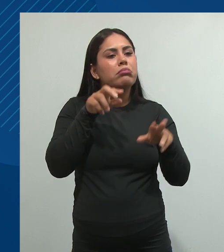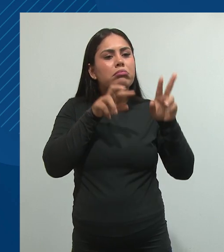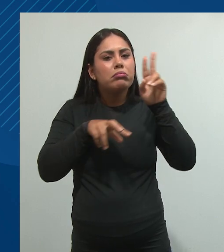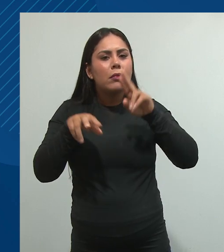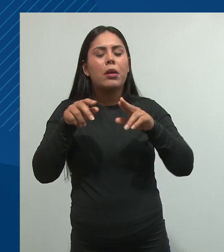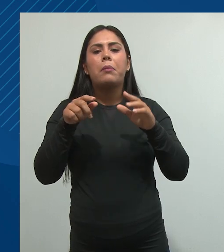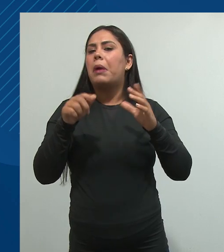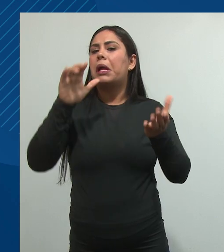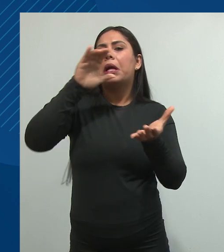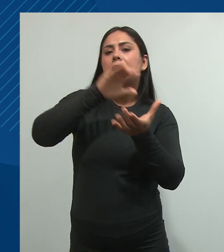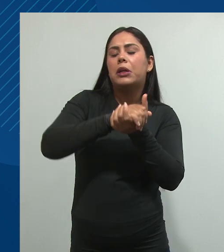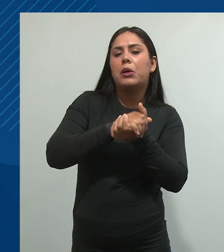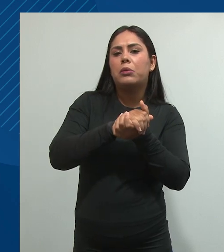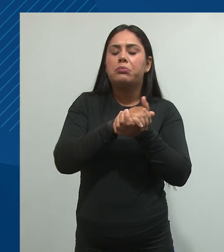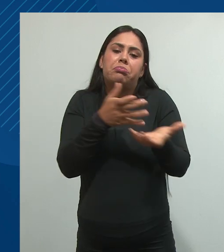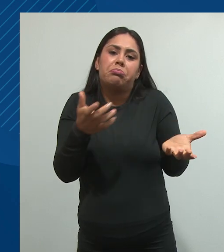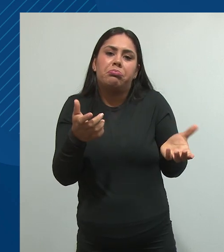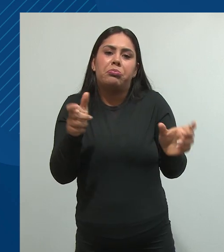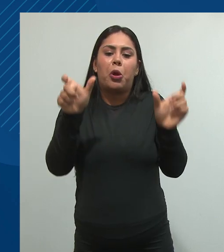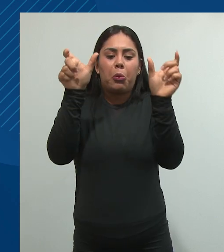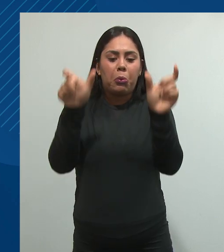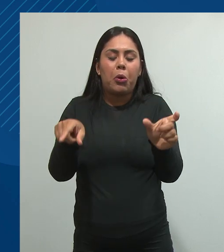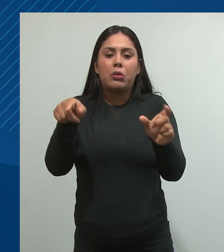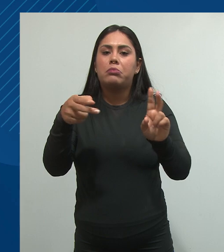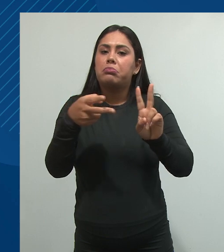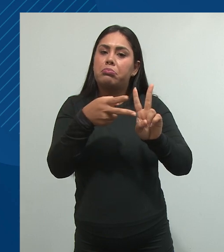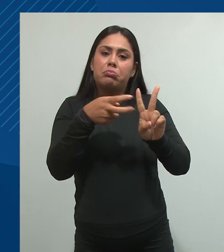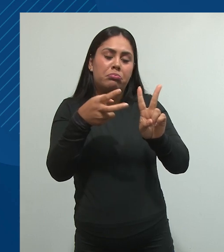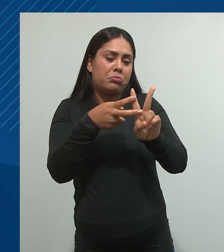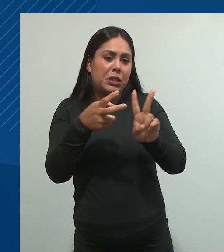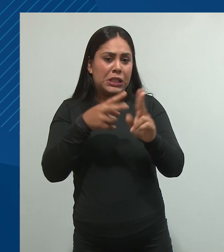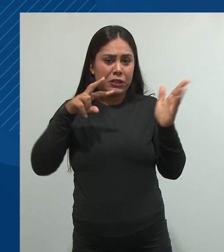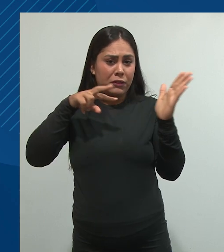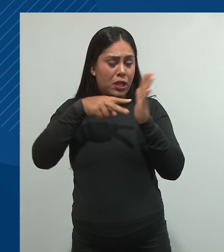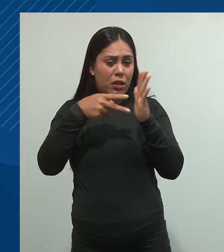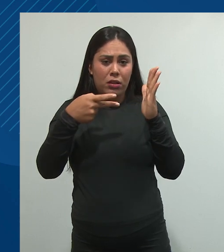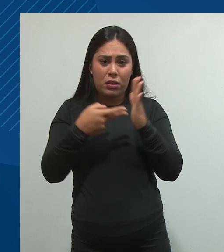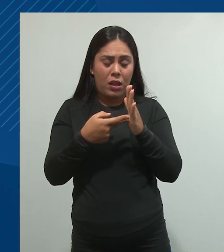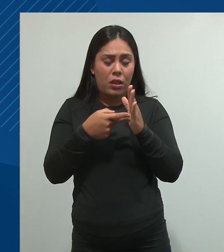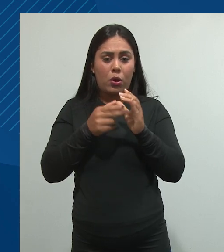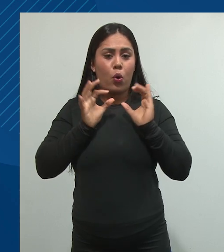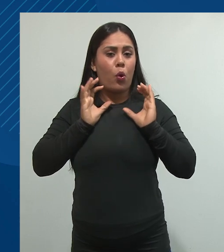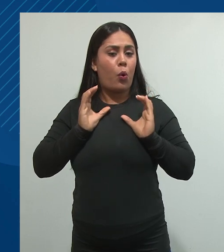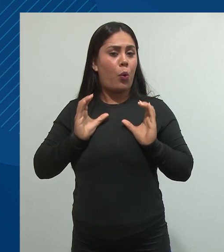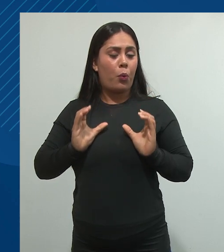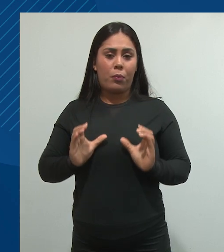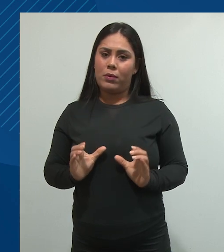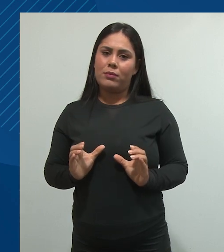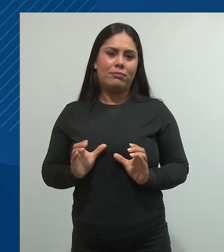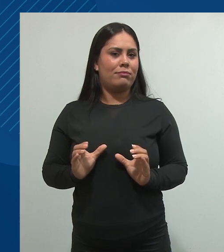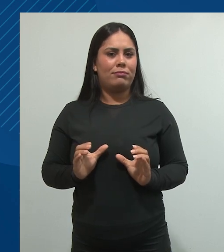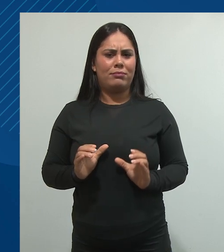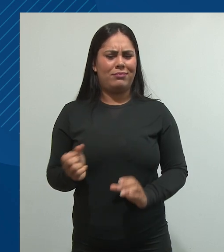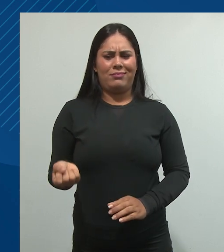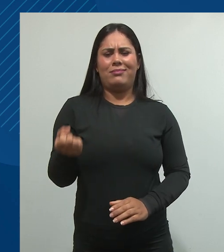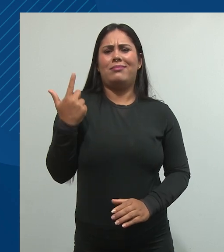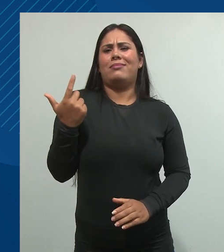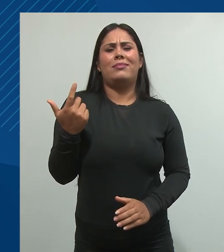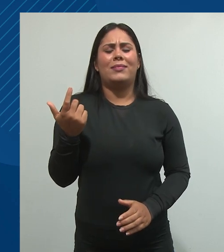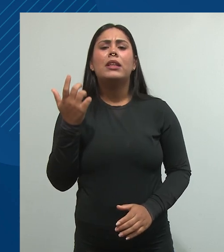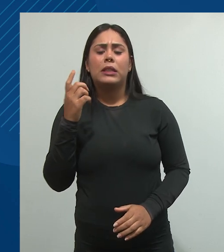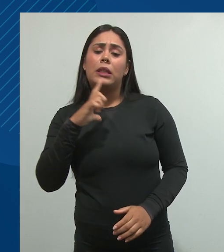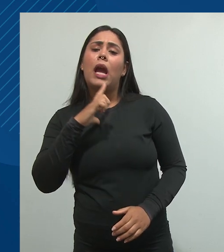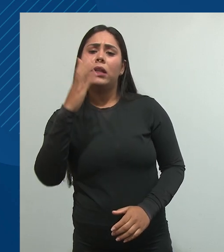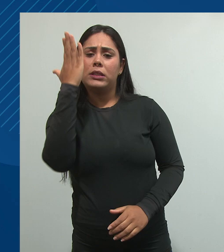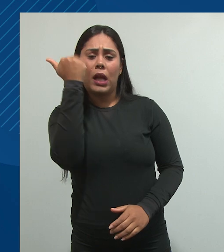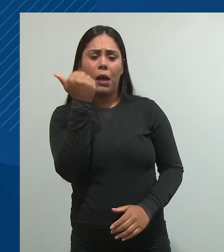de casamento entre os Bororo. Não significa que os Bororos vão efetivamente se comportar, não ter um estranhamento, porque a gente sabe que tem